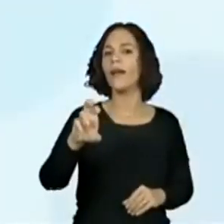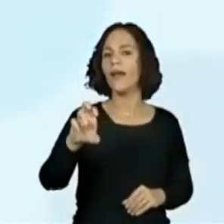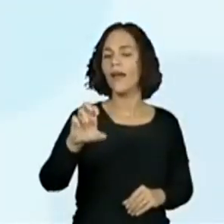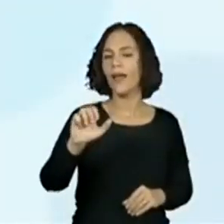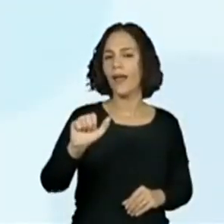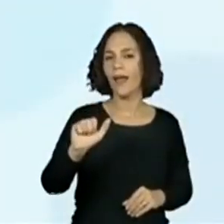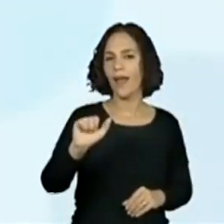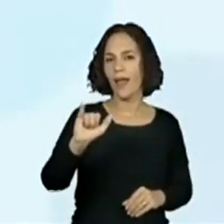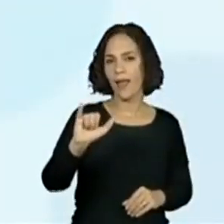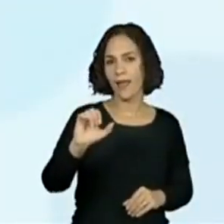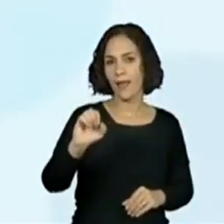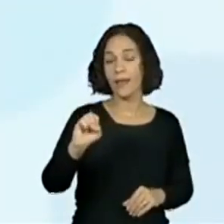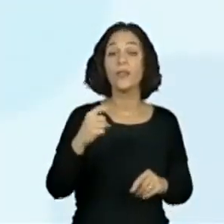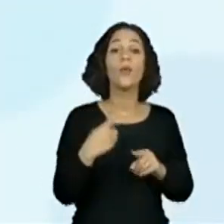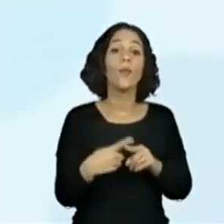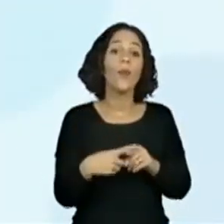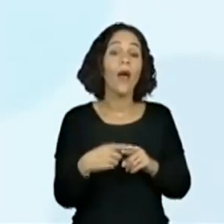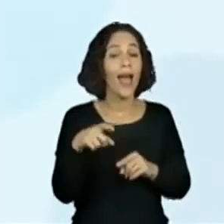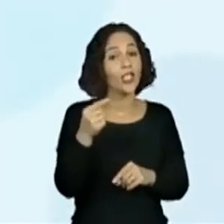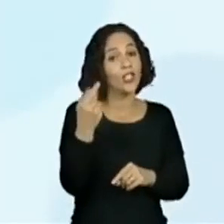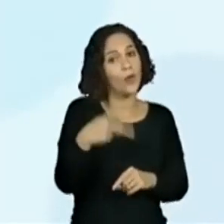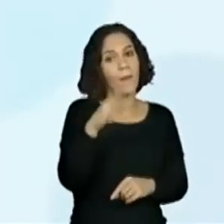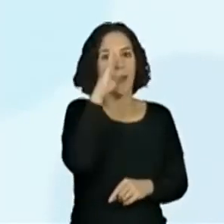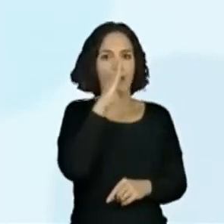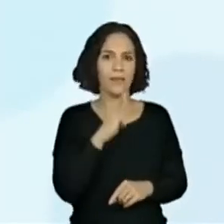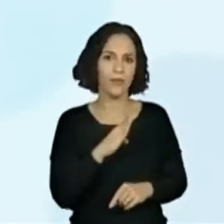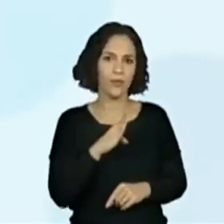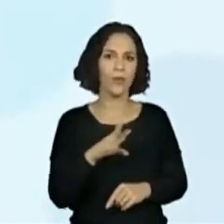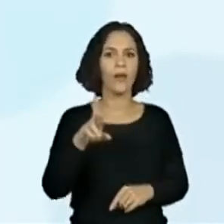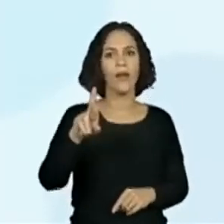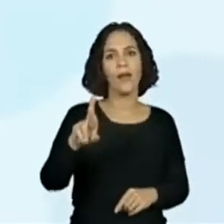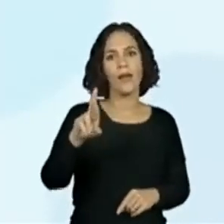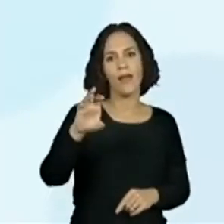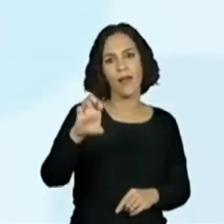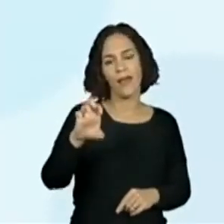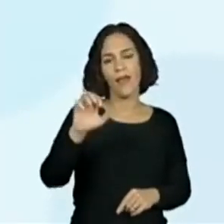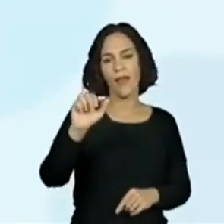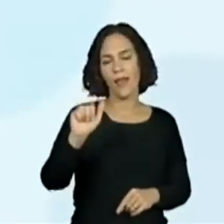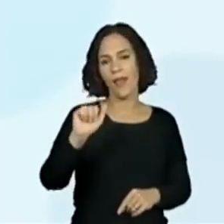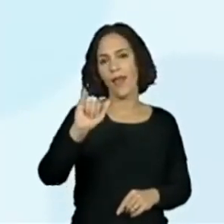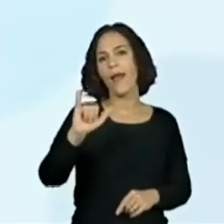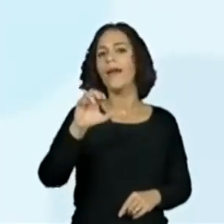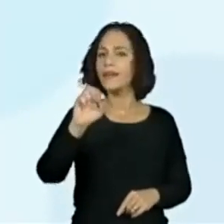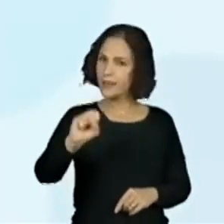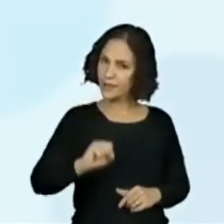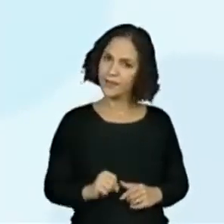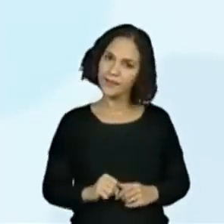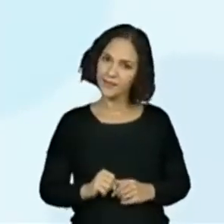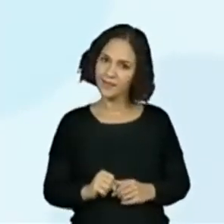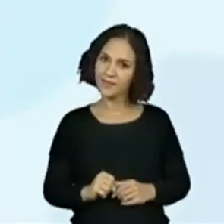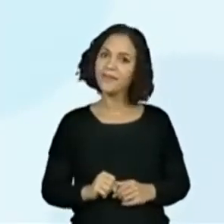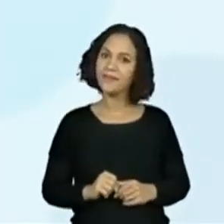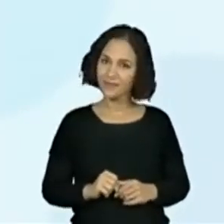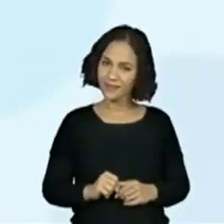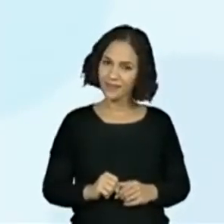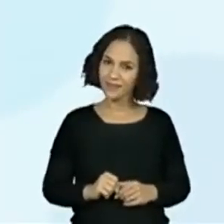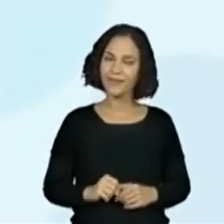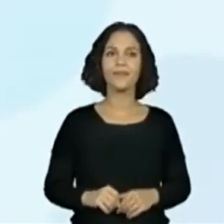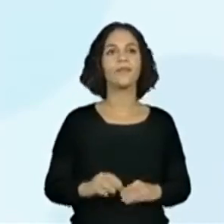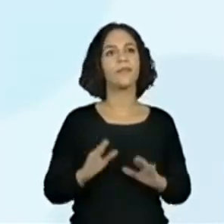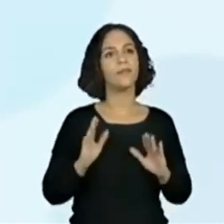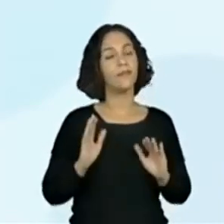R$54. Eram quatro notas de R$10, duas de R$5 e duas de R$2. Olha, vou